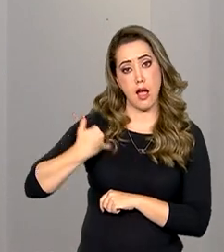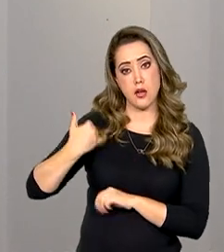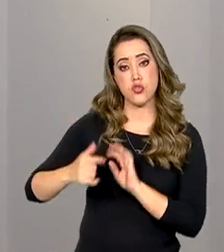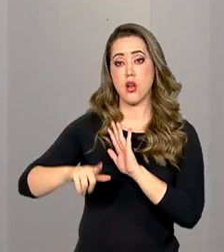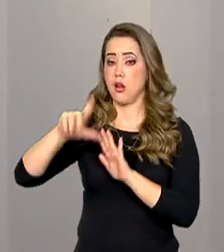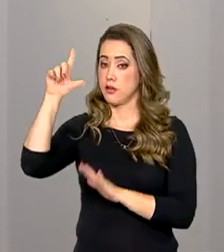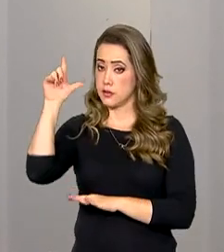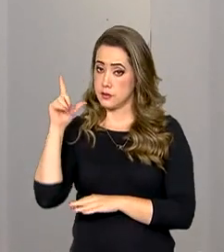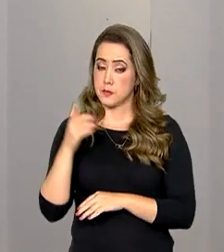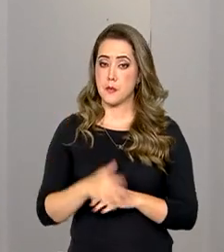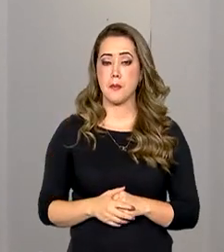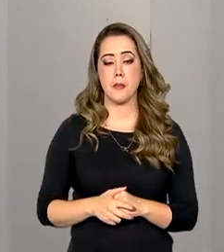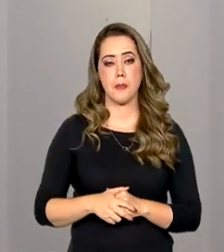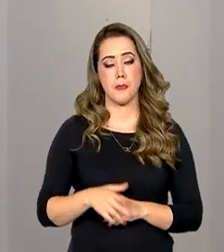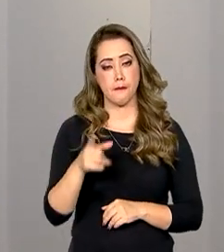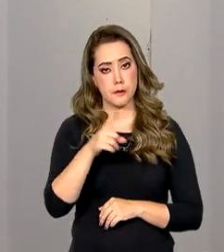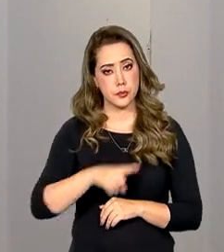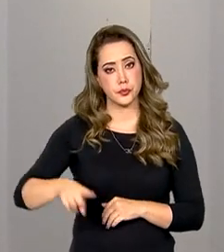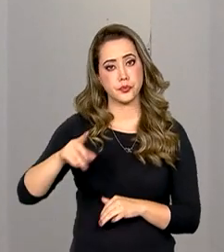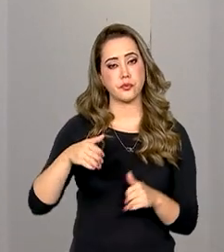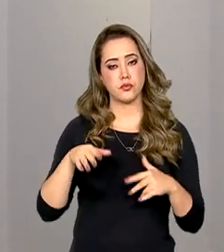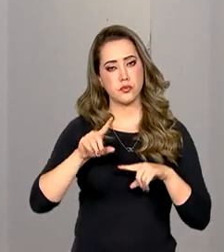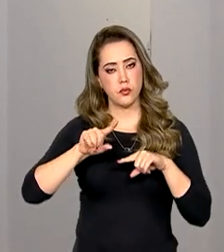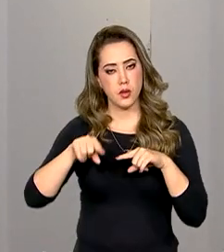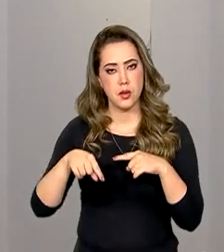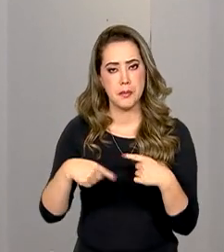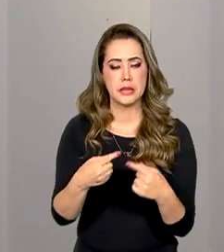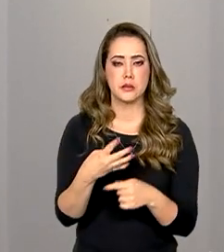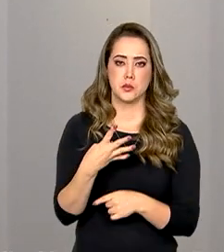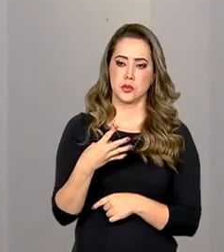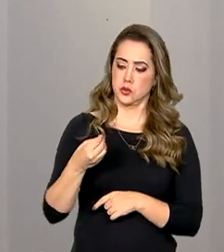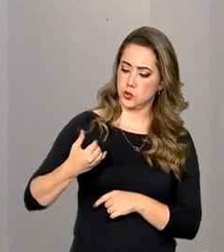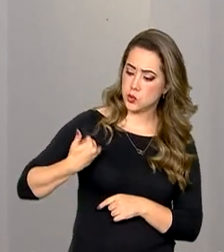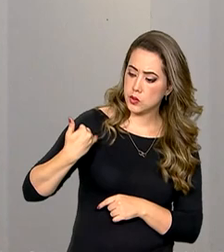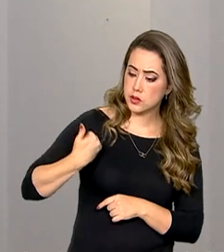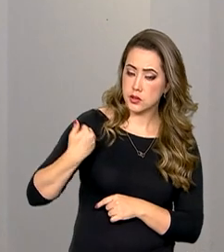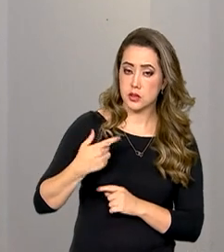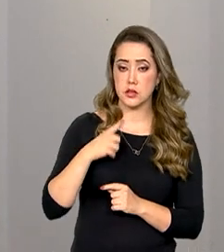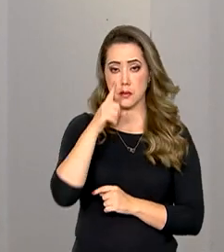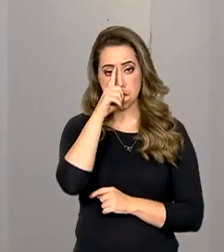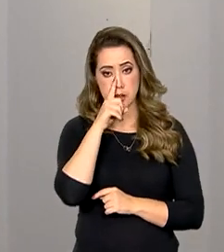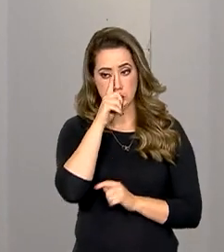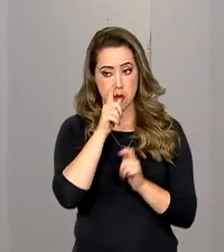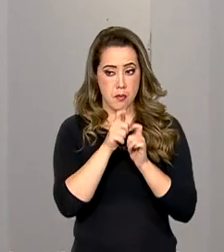inicial, né? Mas a partir dos 40 é que começa a